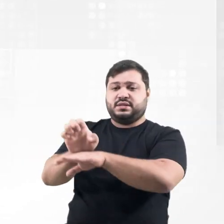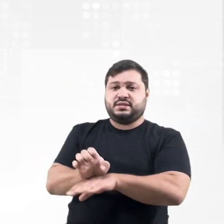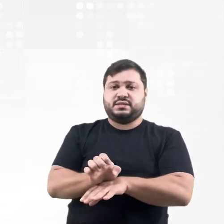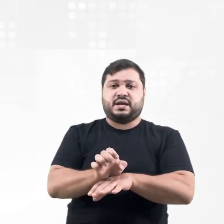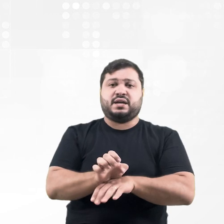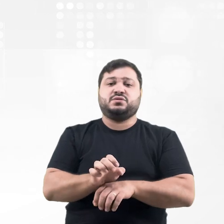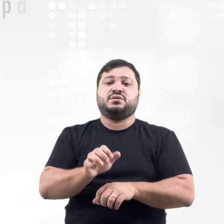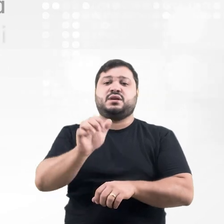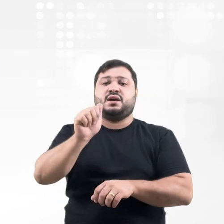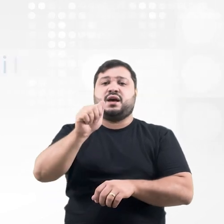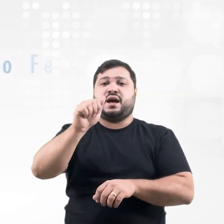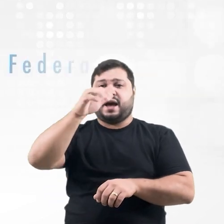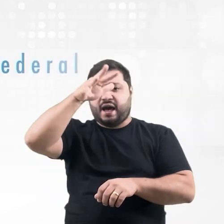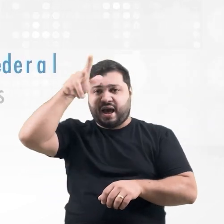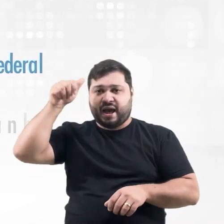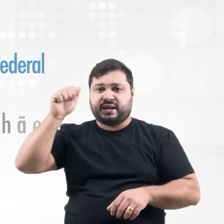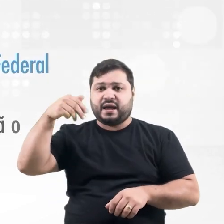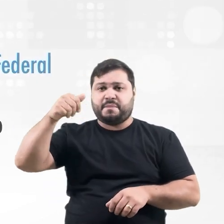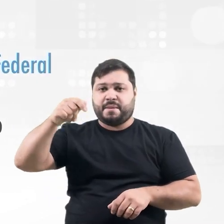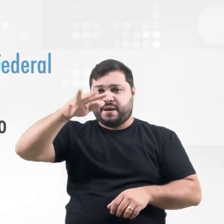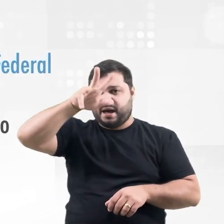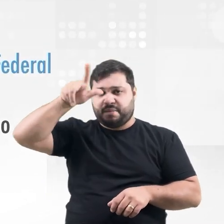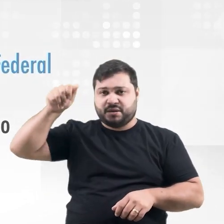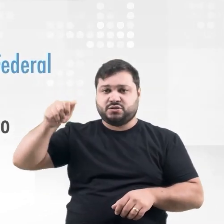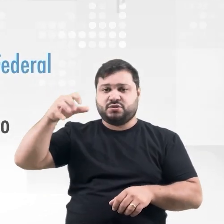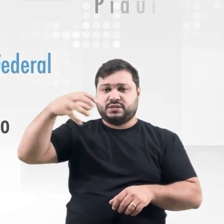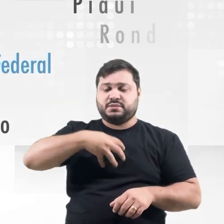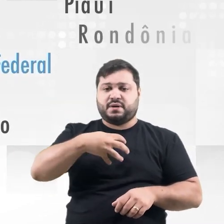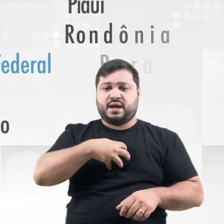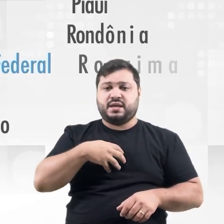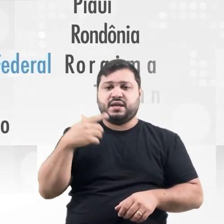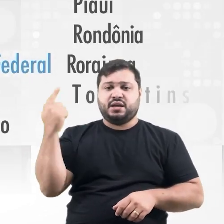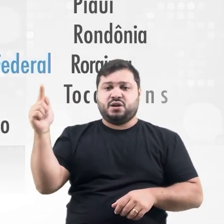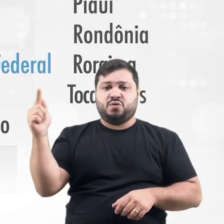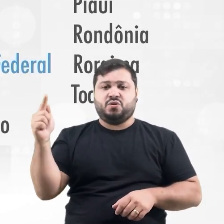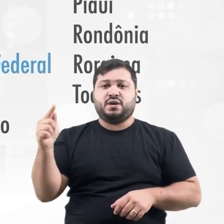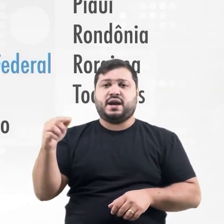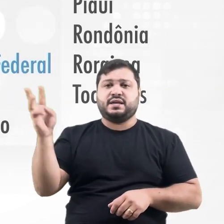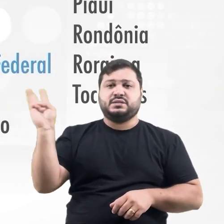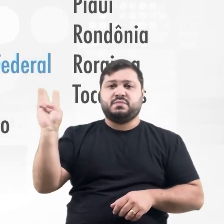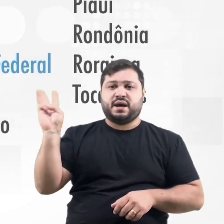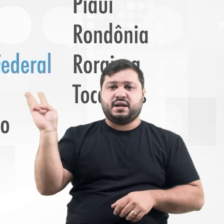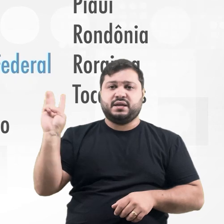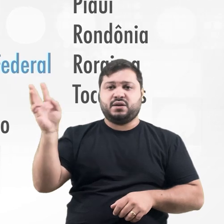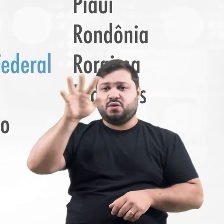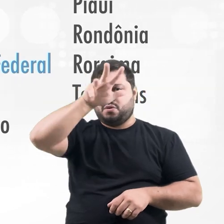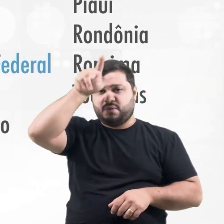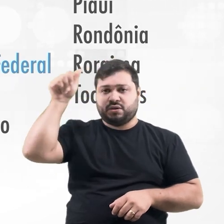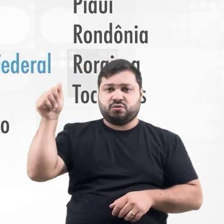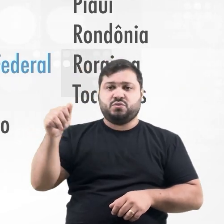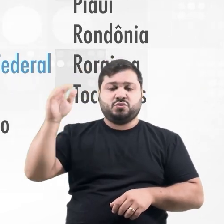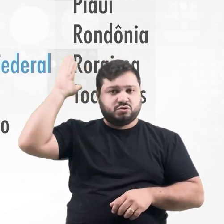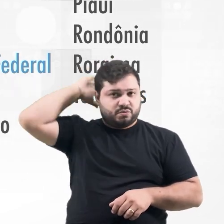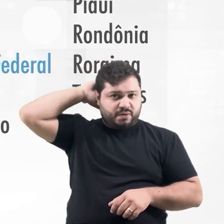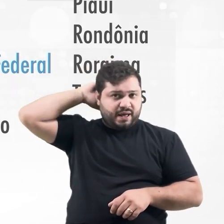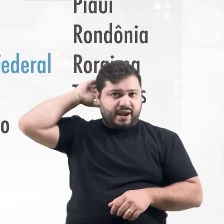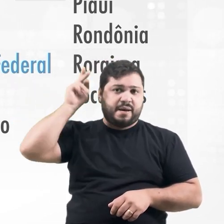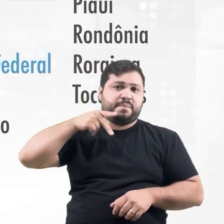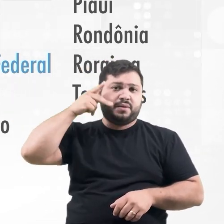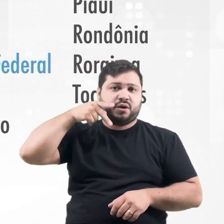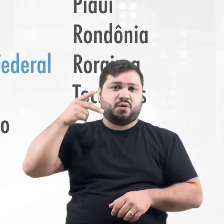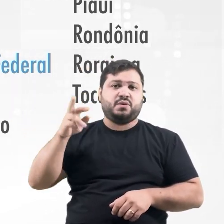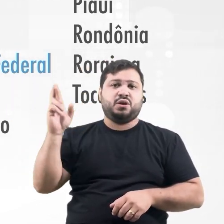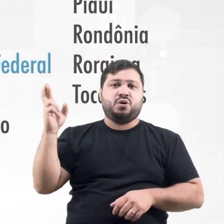estados: Acre, Amapá, Amazonas, Bahia, Goiás, Maranhão, Mato Grosso, Pará,